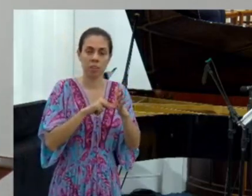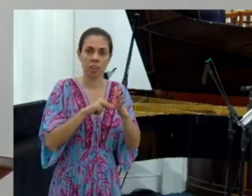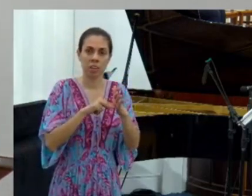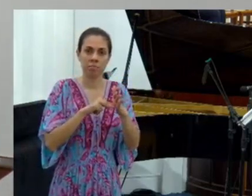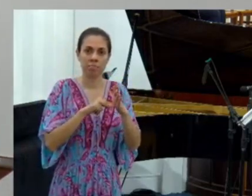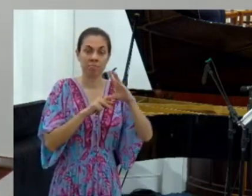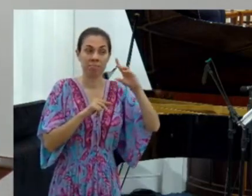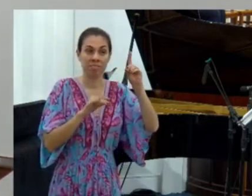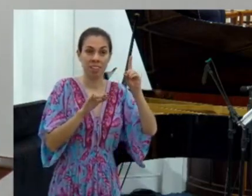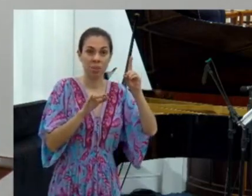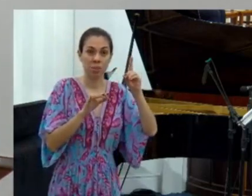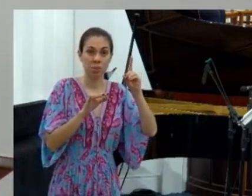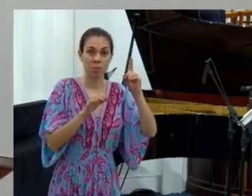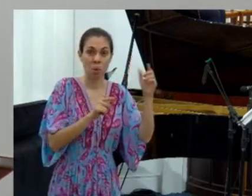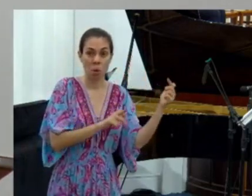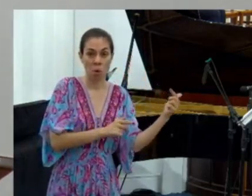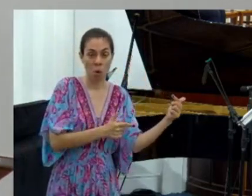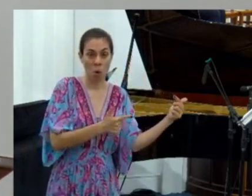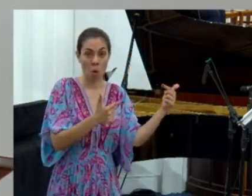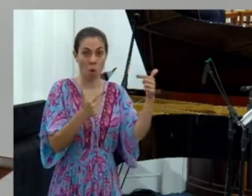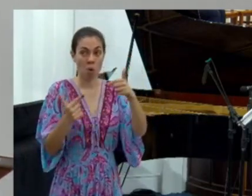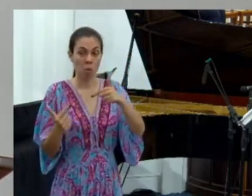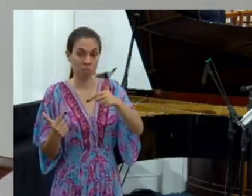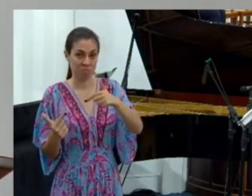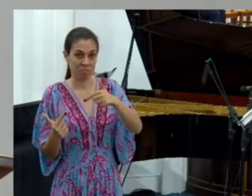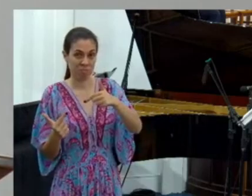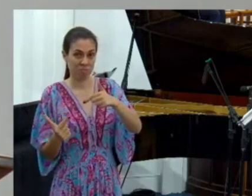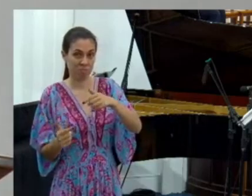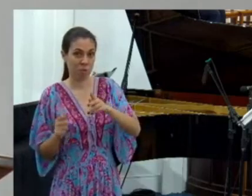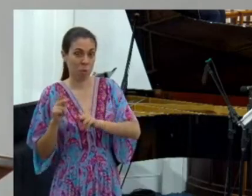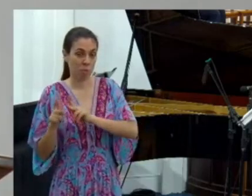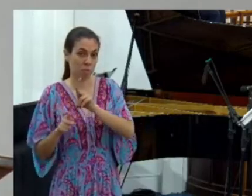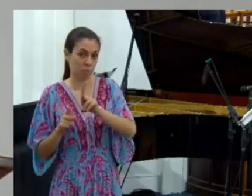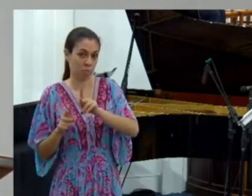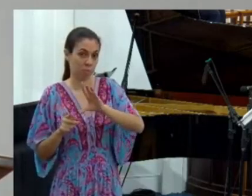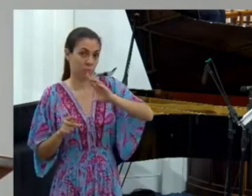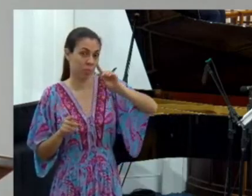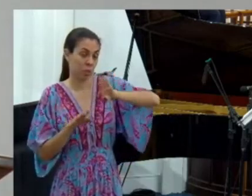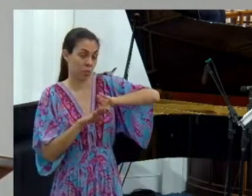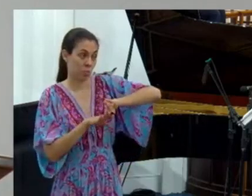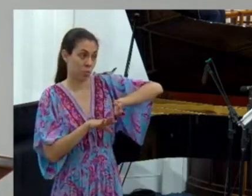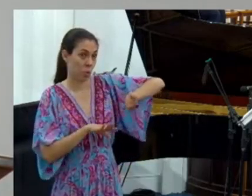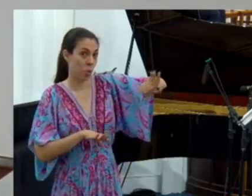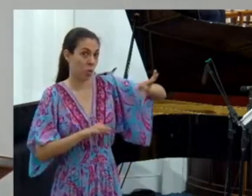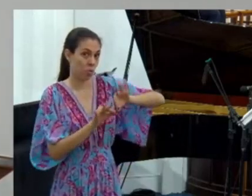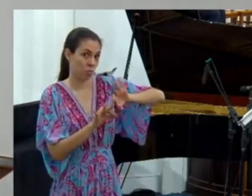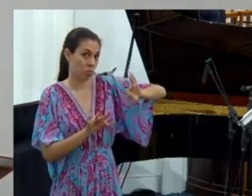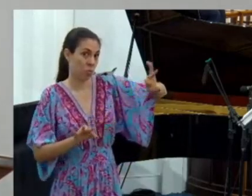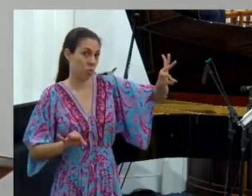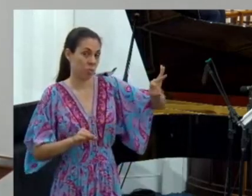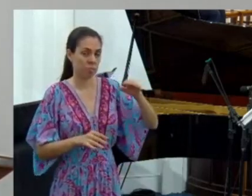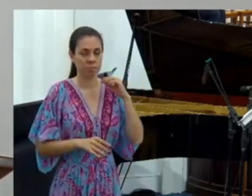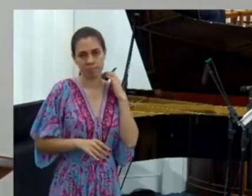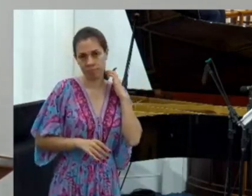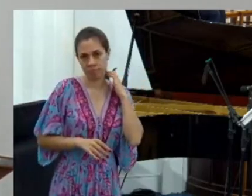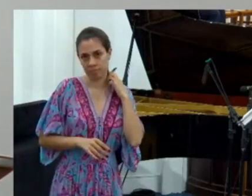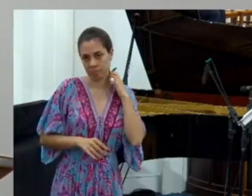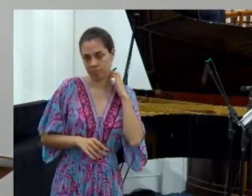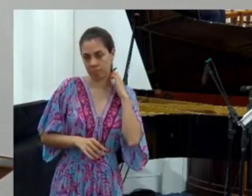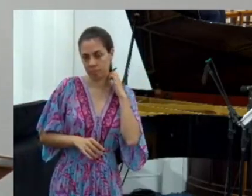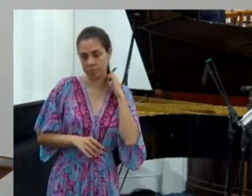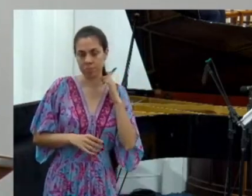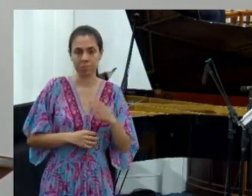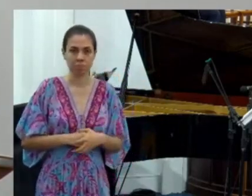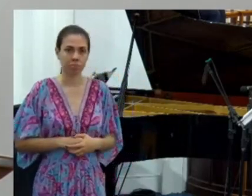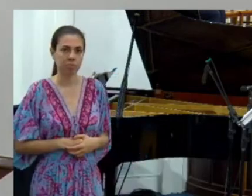mostrando a sua aceitação daquilo que estava sendo erguido. Muito tempo antes, 400 anos